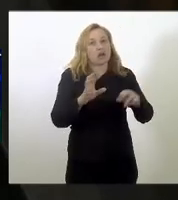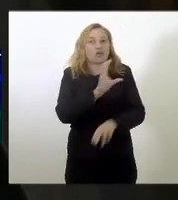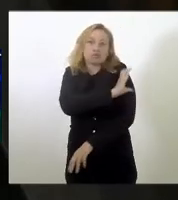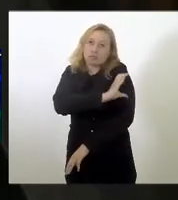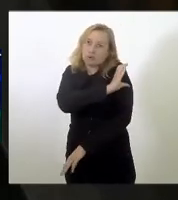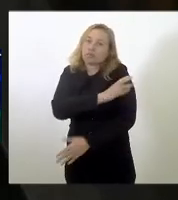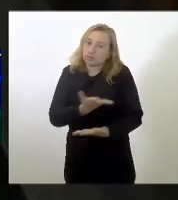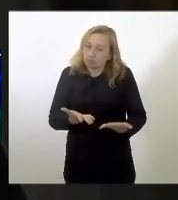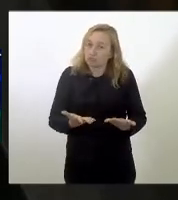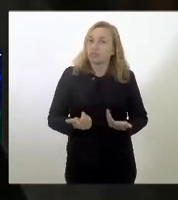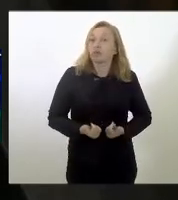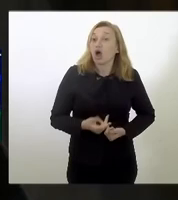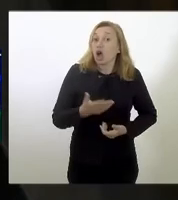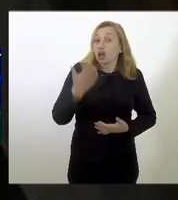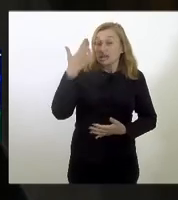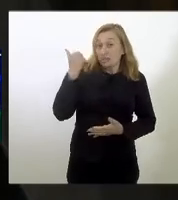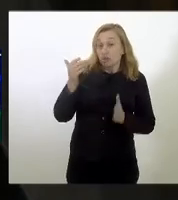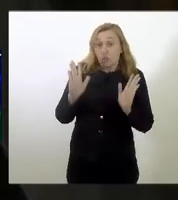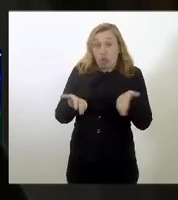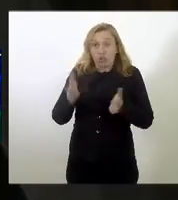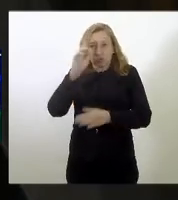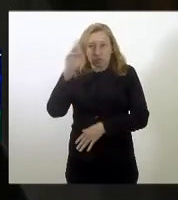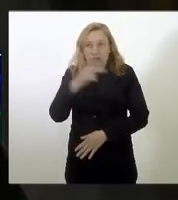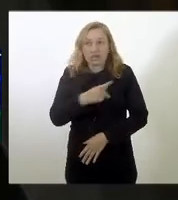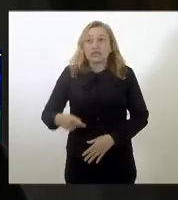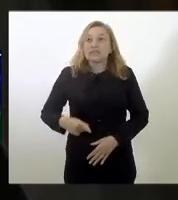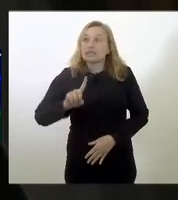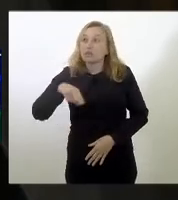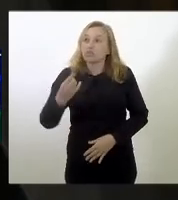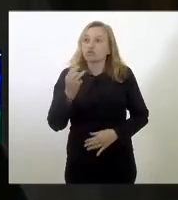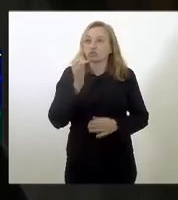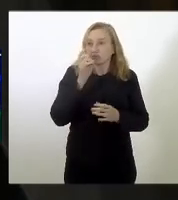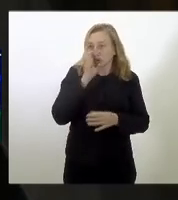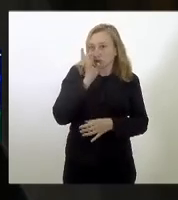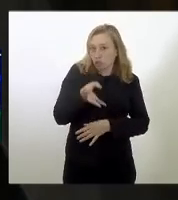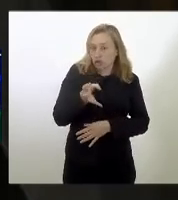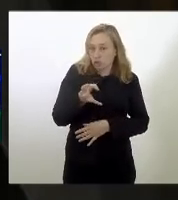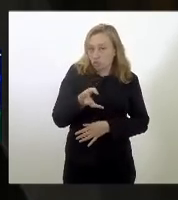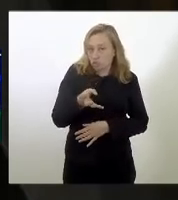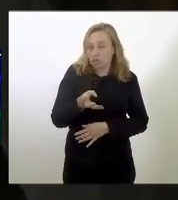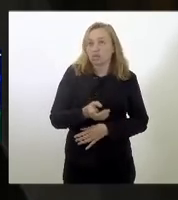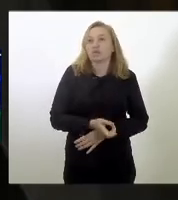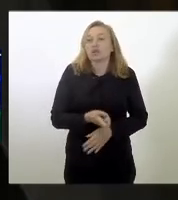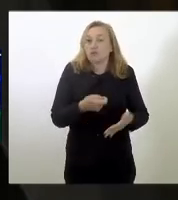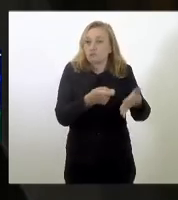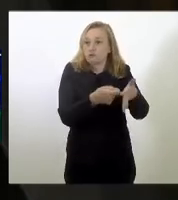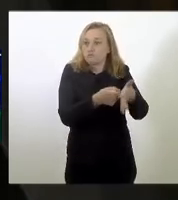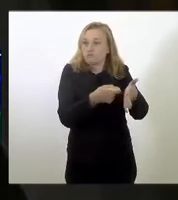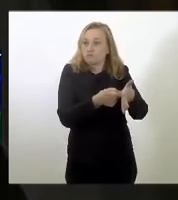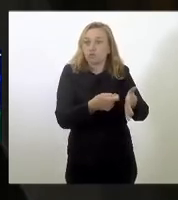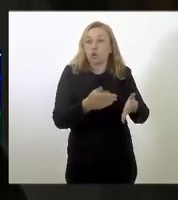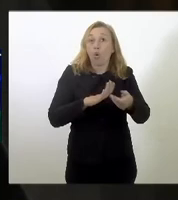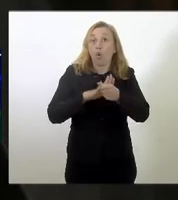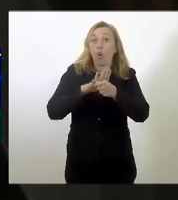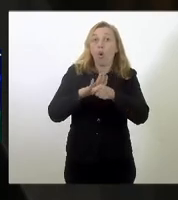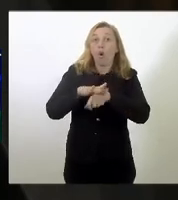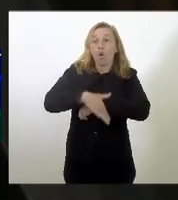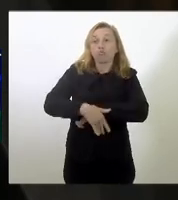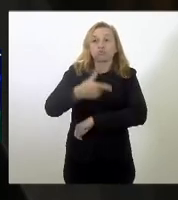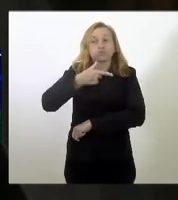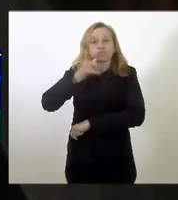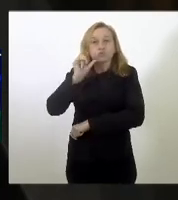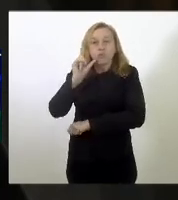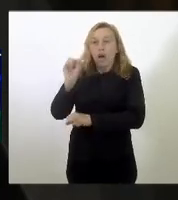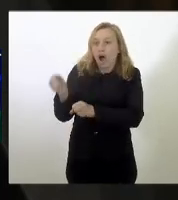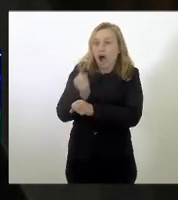hoje sabendo, presidente, que após as nossas denúncias, né, na noite de ontem, começaram a obra